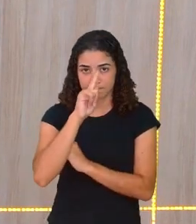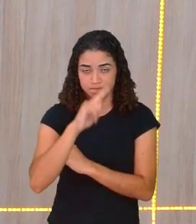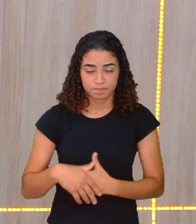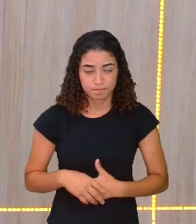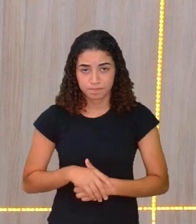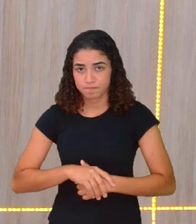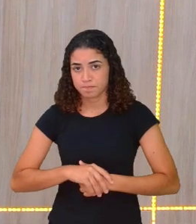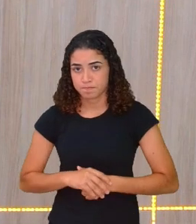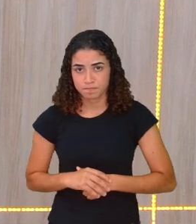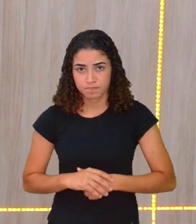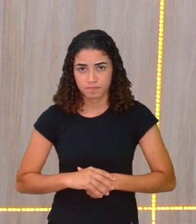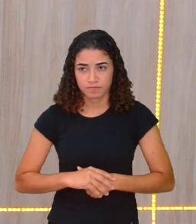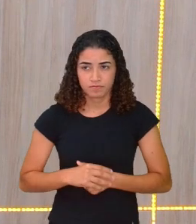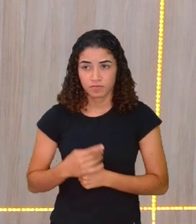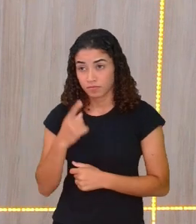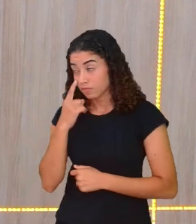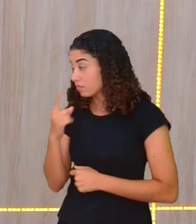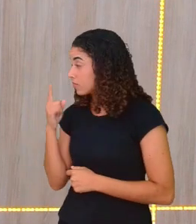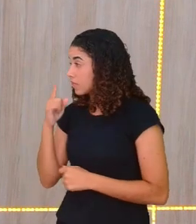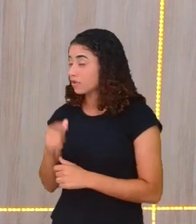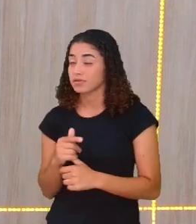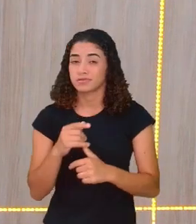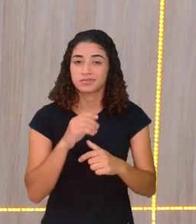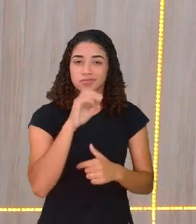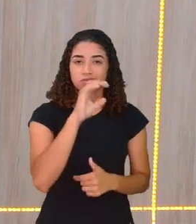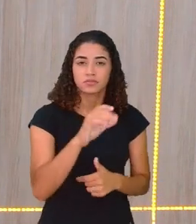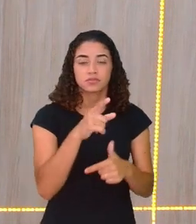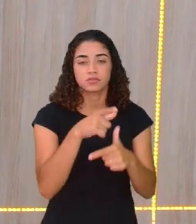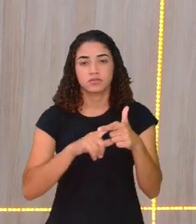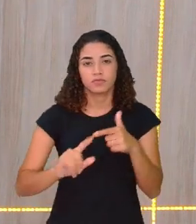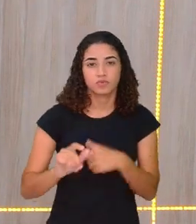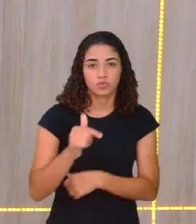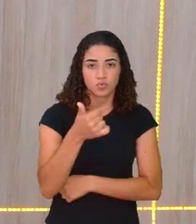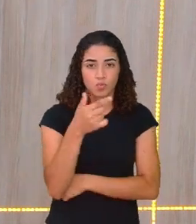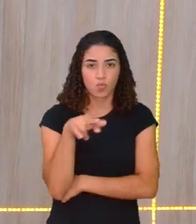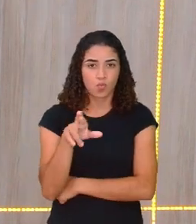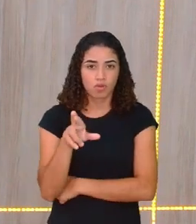Aqui, C está para 2R,